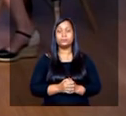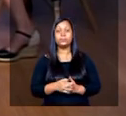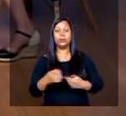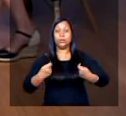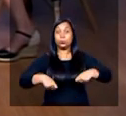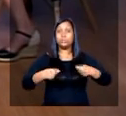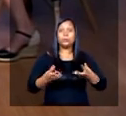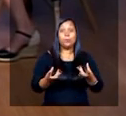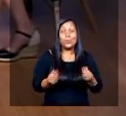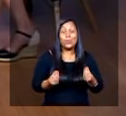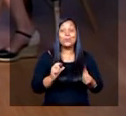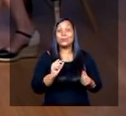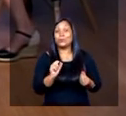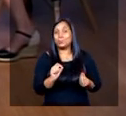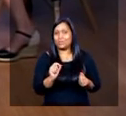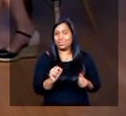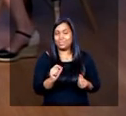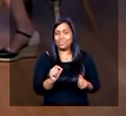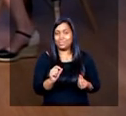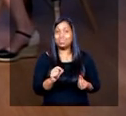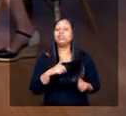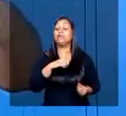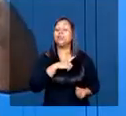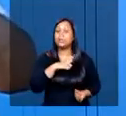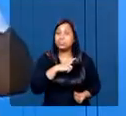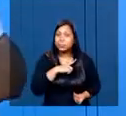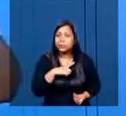gente precisa muito de